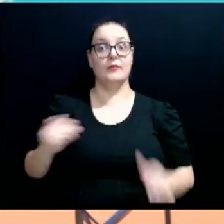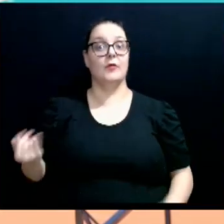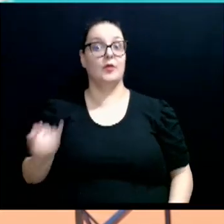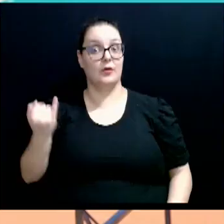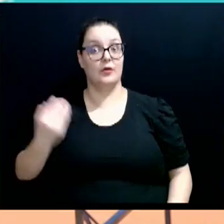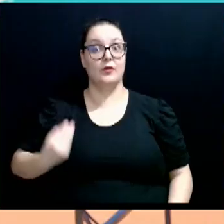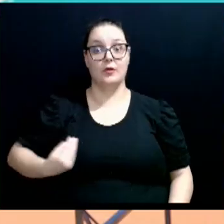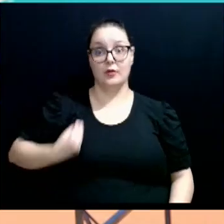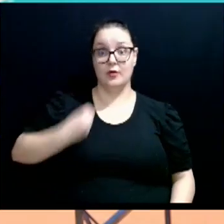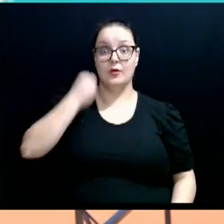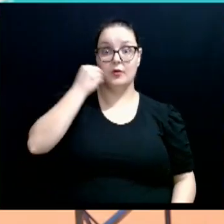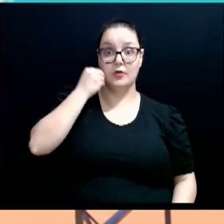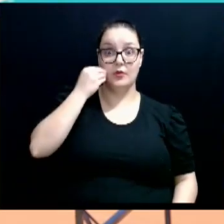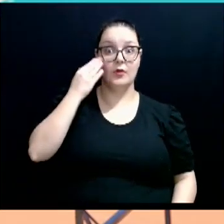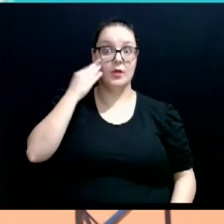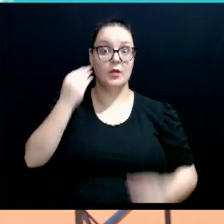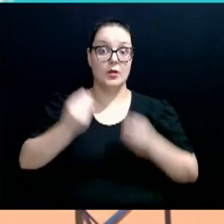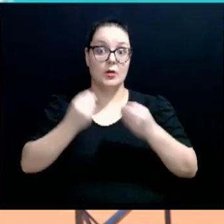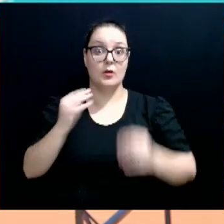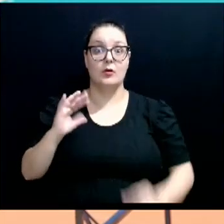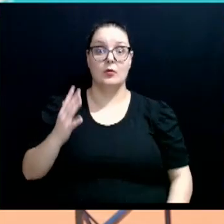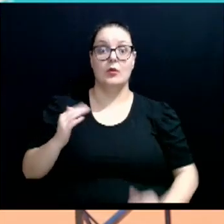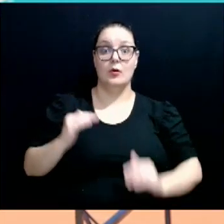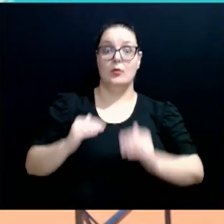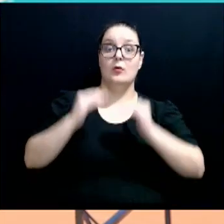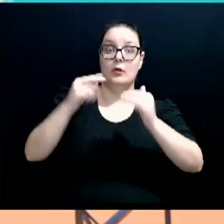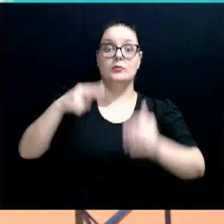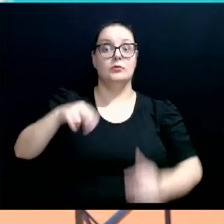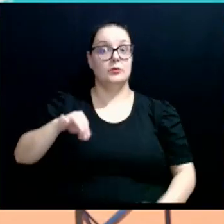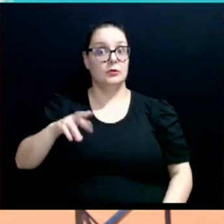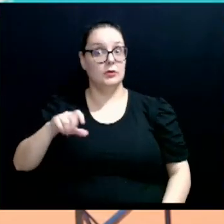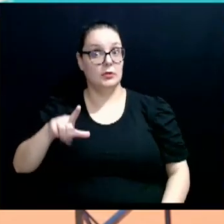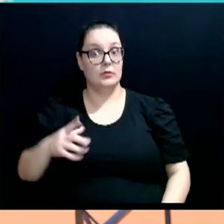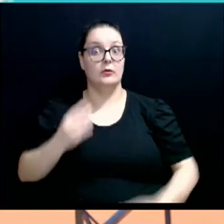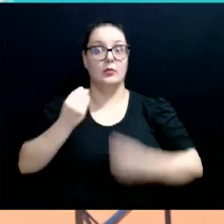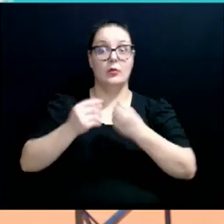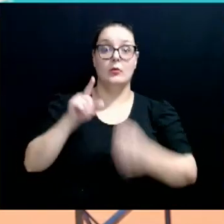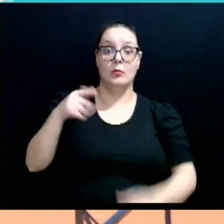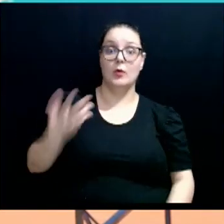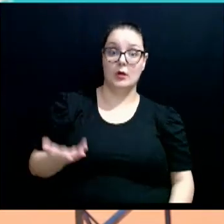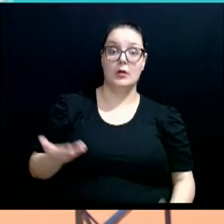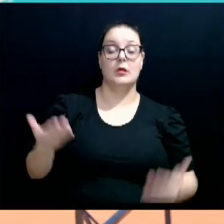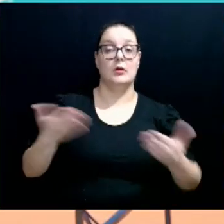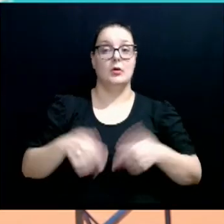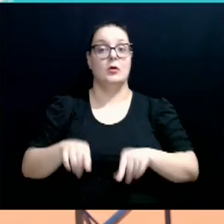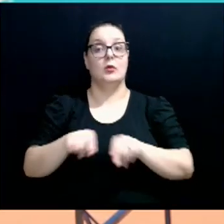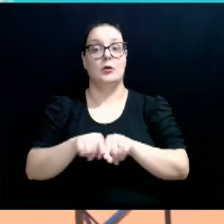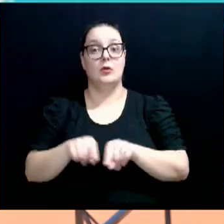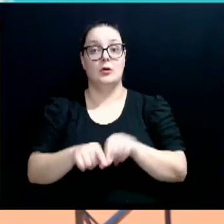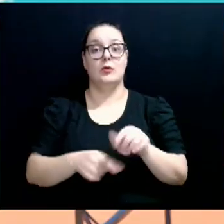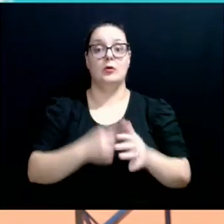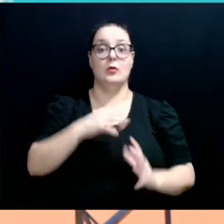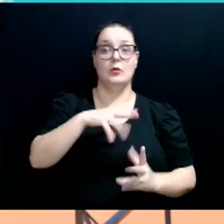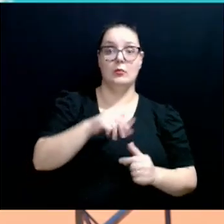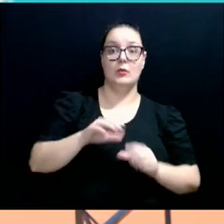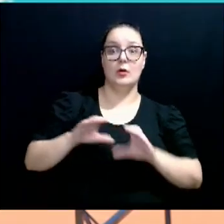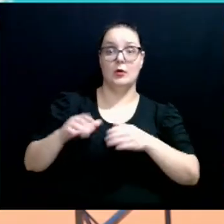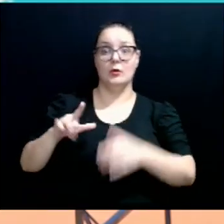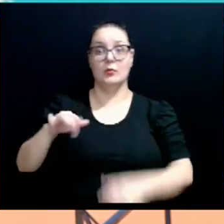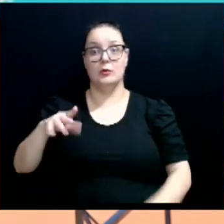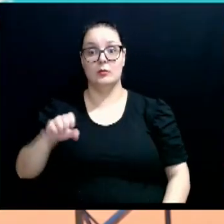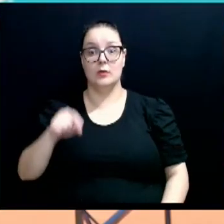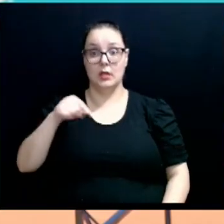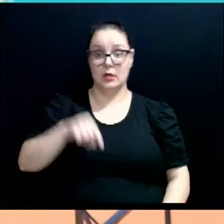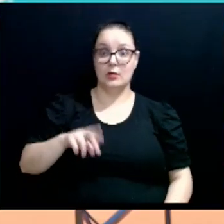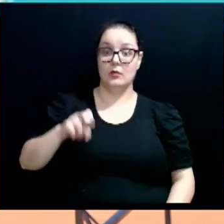Saber como é que funciona, o alto nível realmente, como é. E agora também jogando meu primeiro Mundial de Clubes aqui com o Renato, então assim, estou muito feliz com